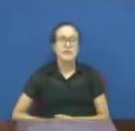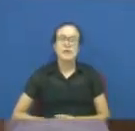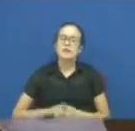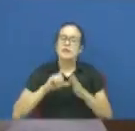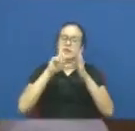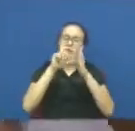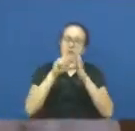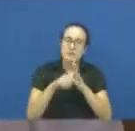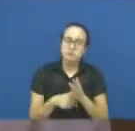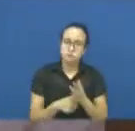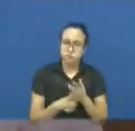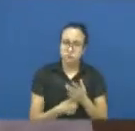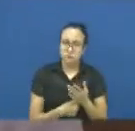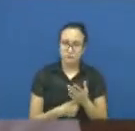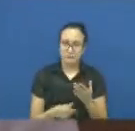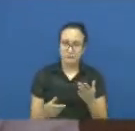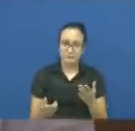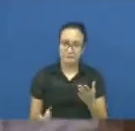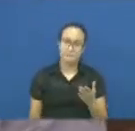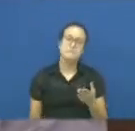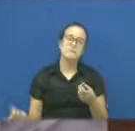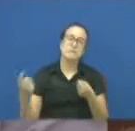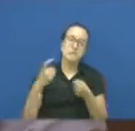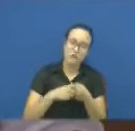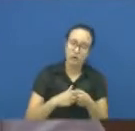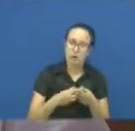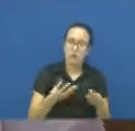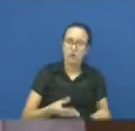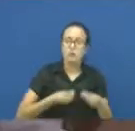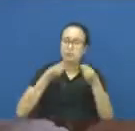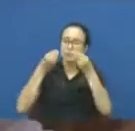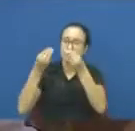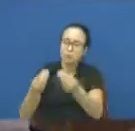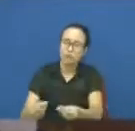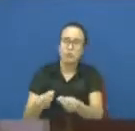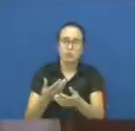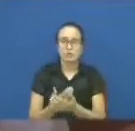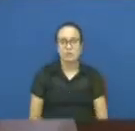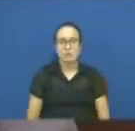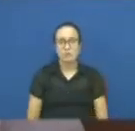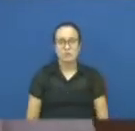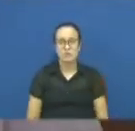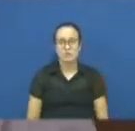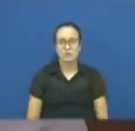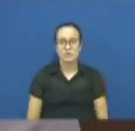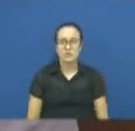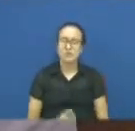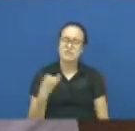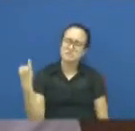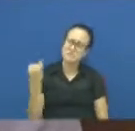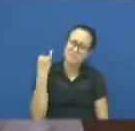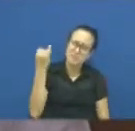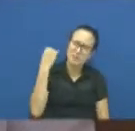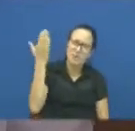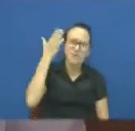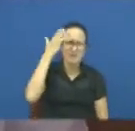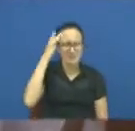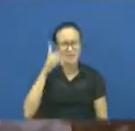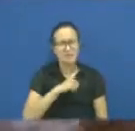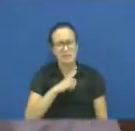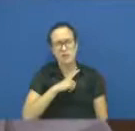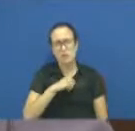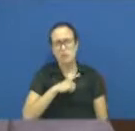retorno, ela faz exatamente a doação desse recurso que é importante para que nós tenhamos um